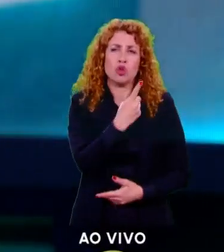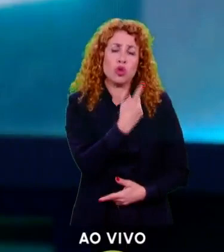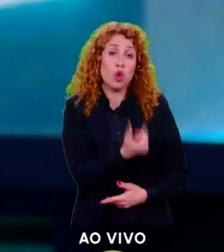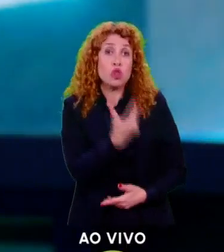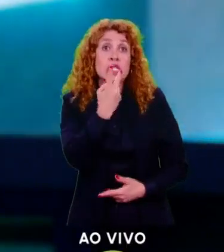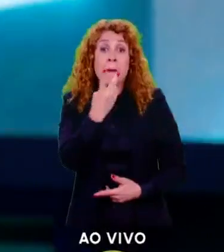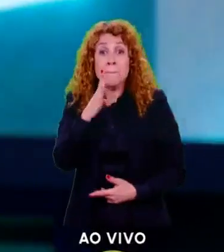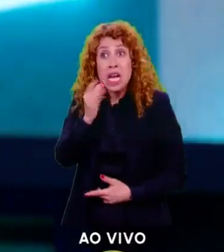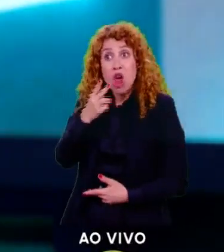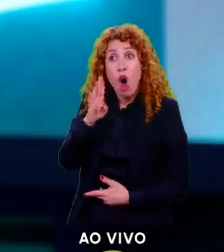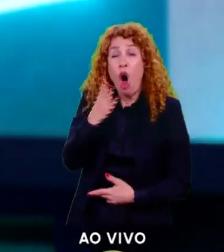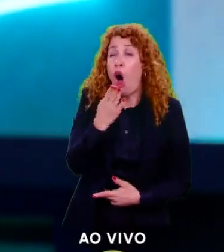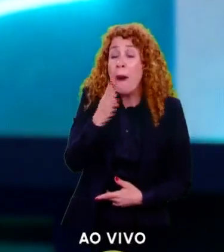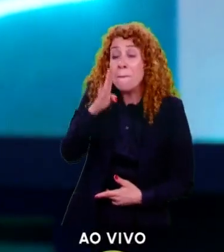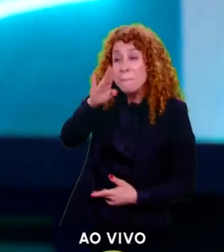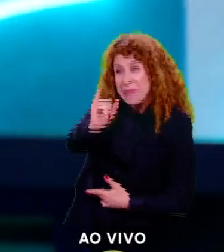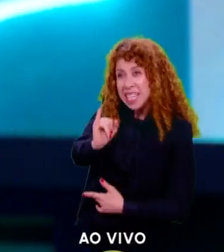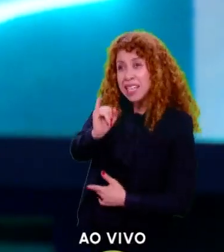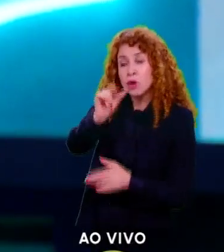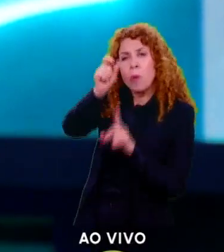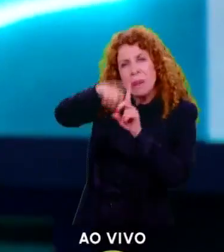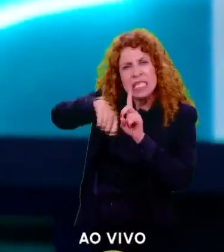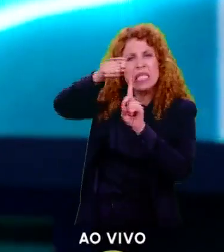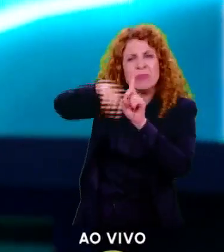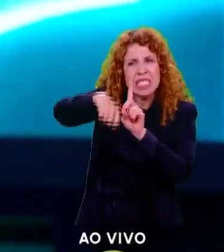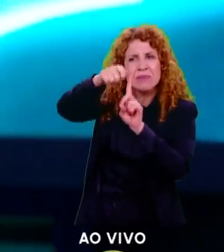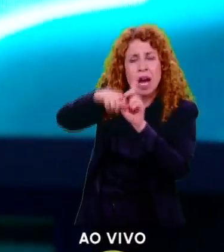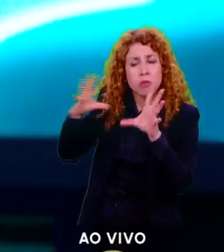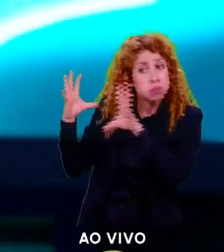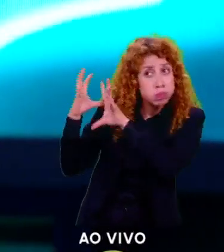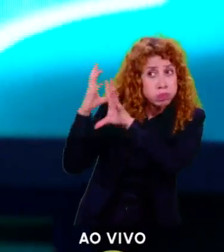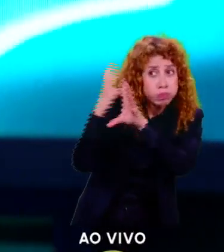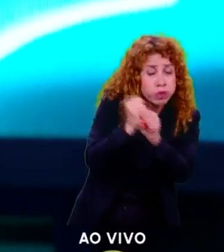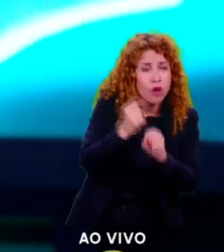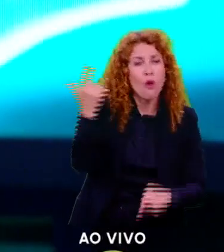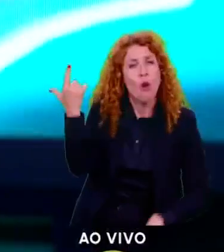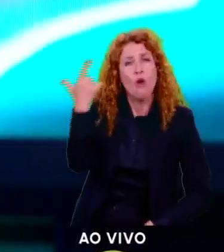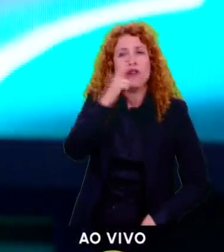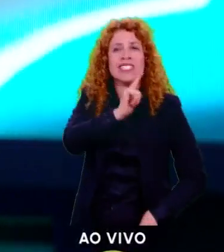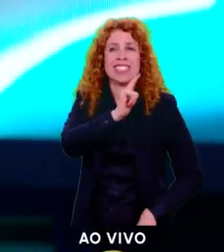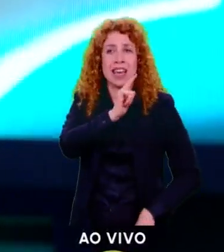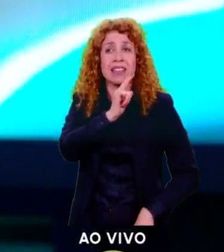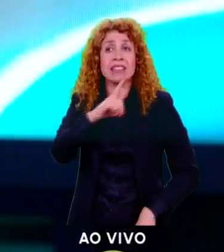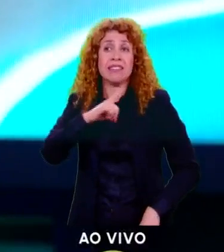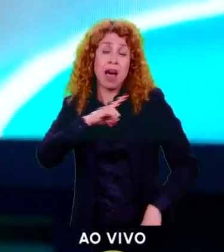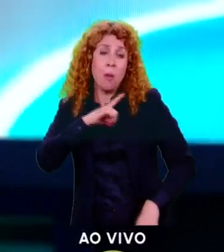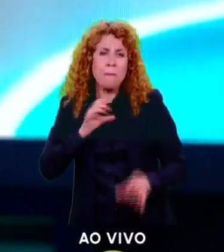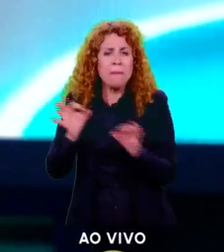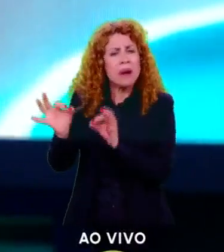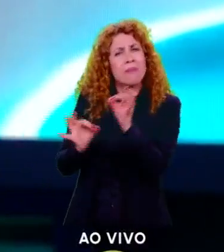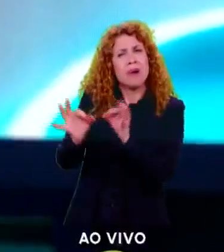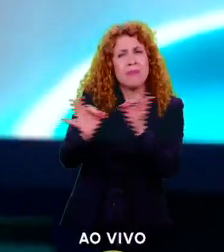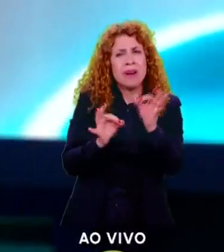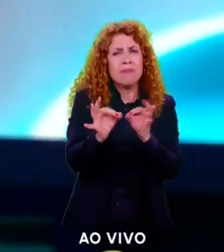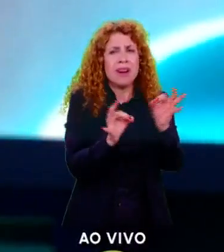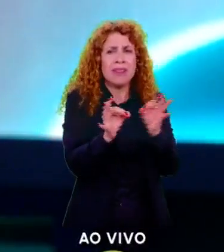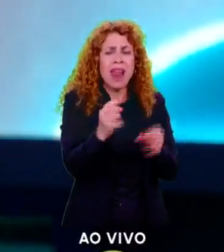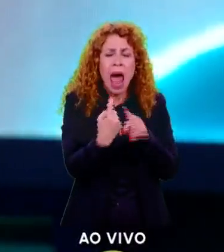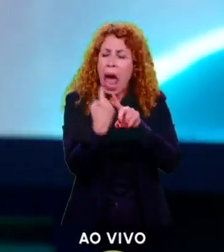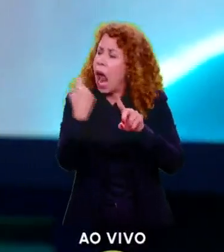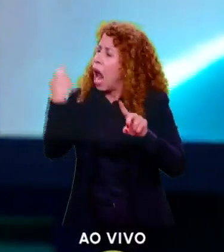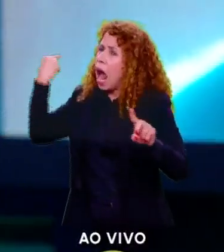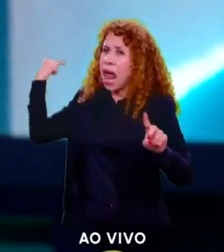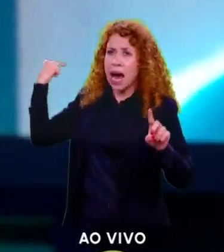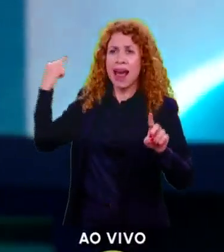mas é um recurso que se aproxima um pouco de um projeto chamado renda mínima lá atrás de um parlamentar até